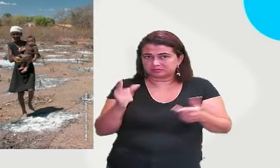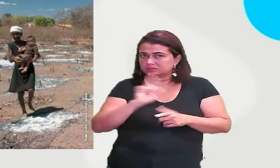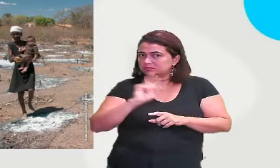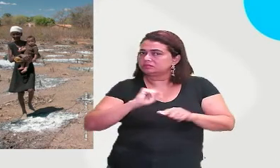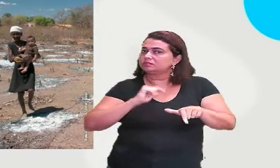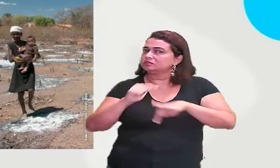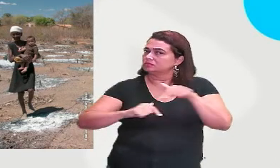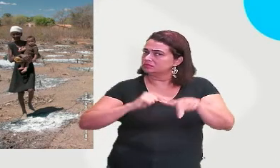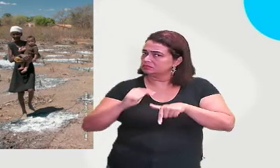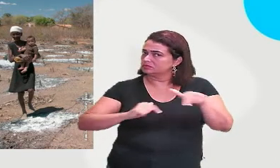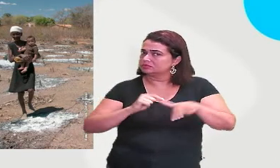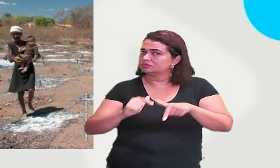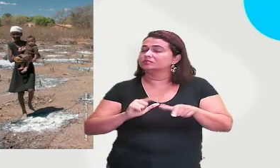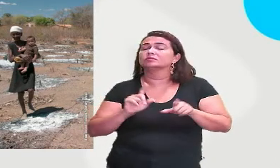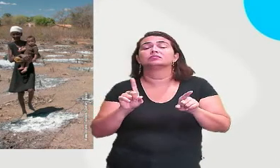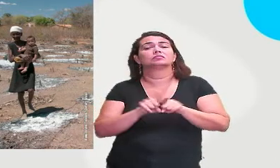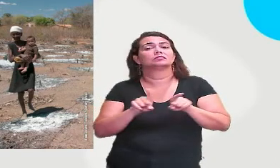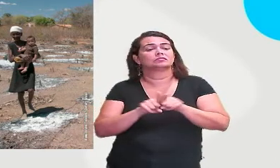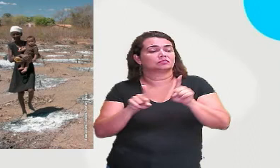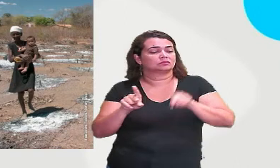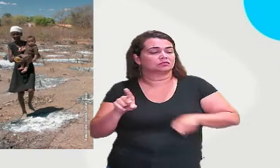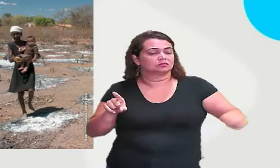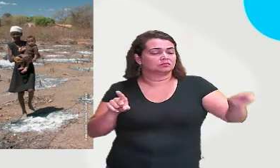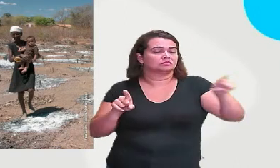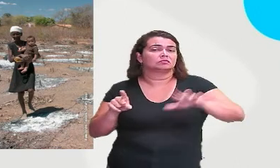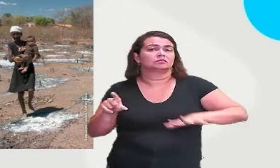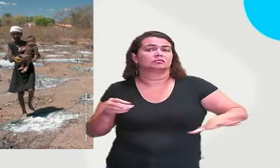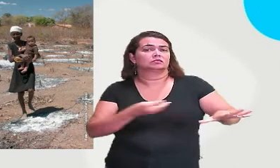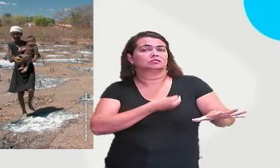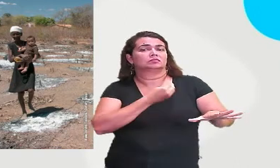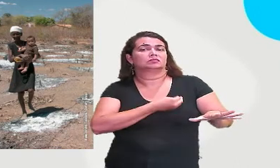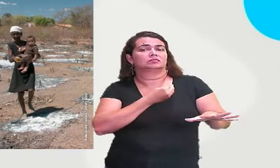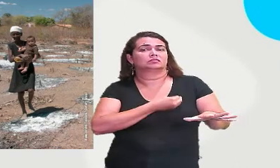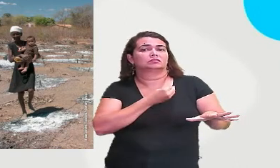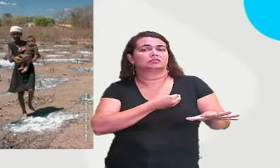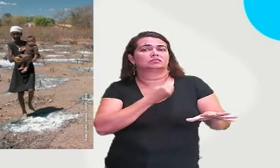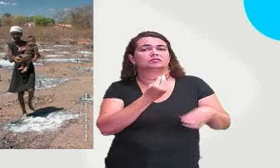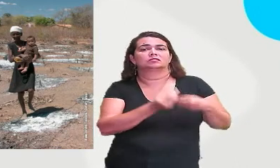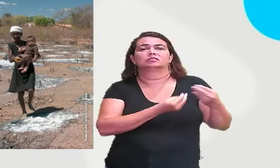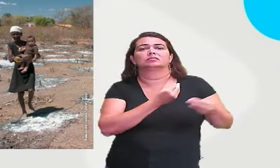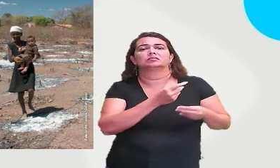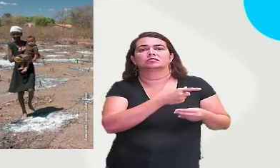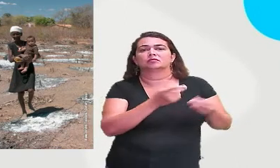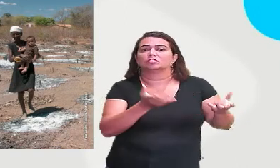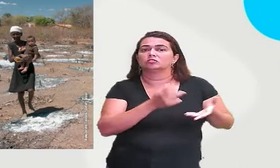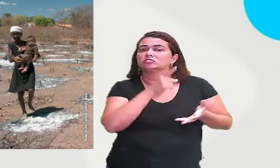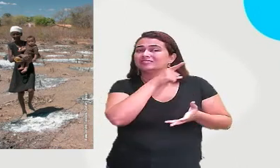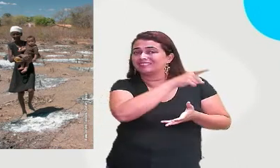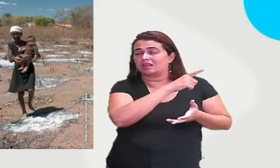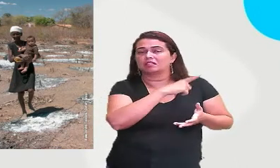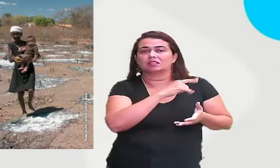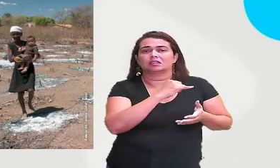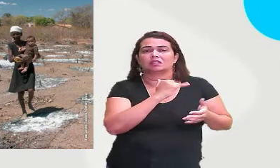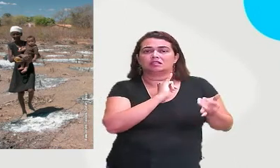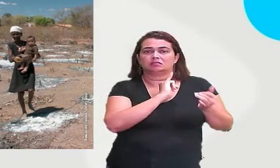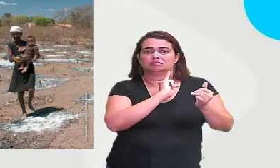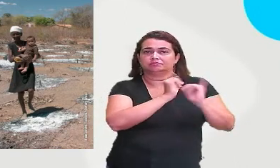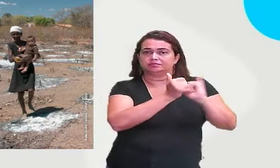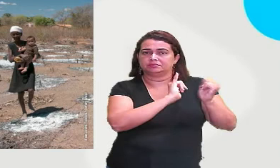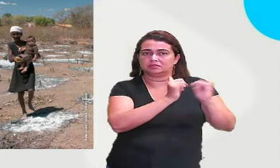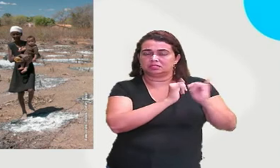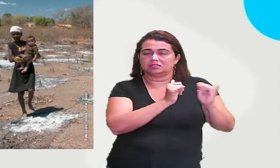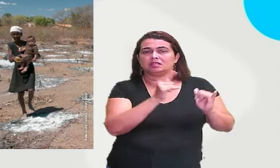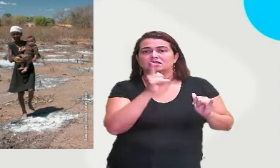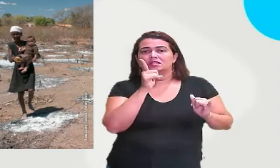também na condição de vida dos campesinos. Hoje, o campo tem rede de internet, água e